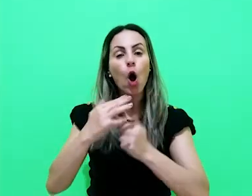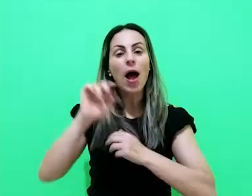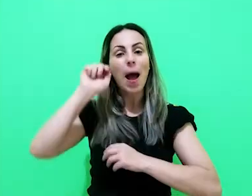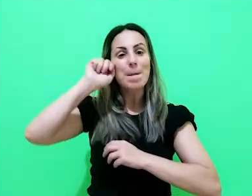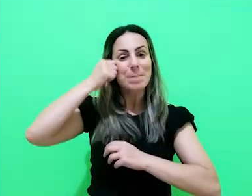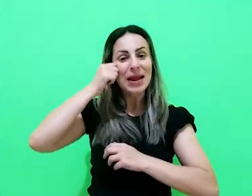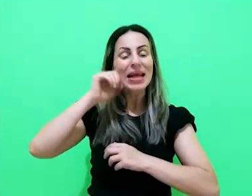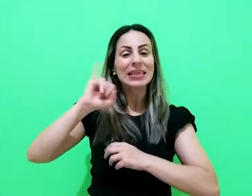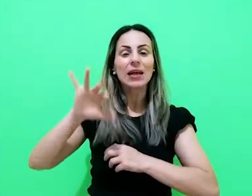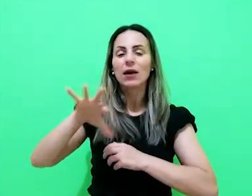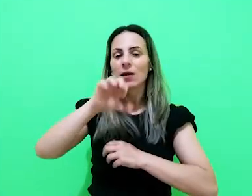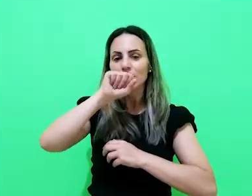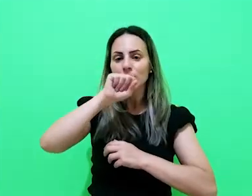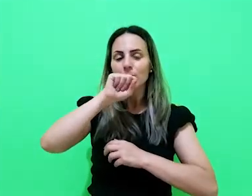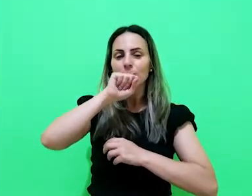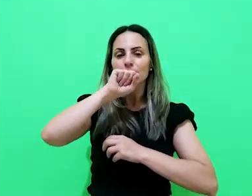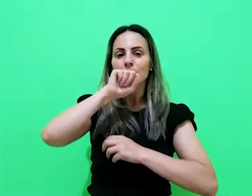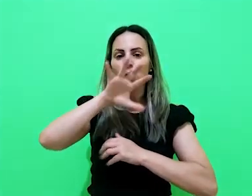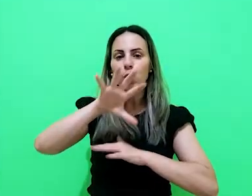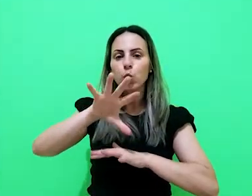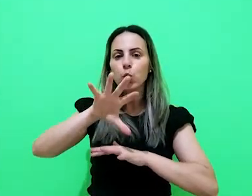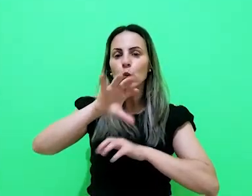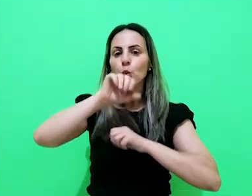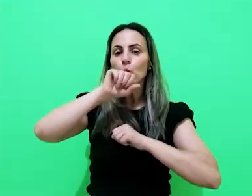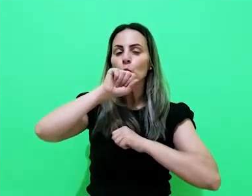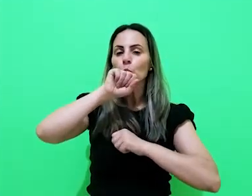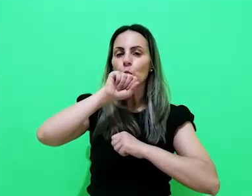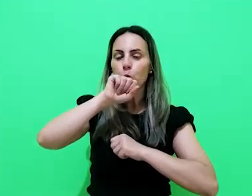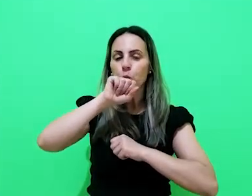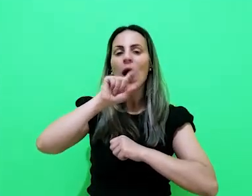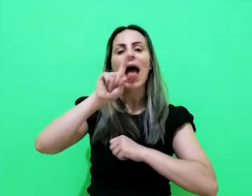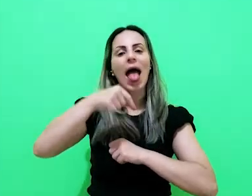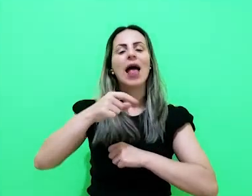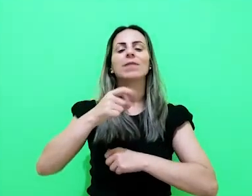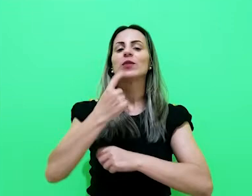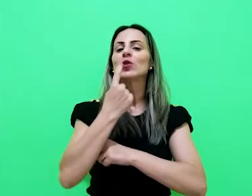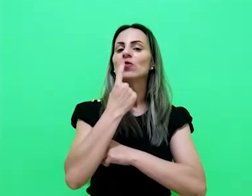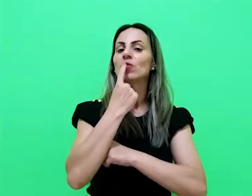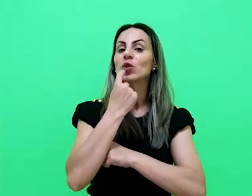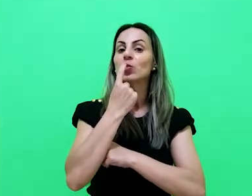Se eu posiciono via aérea aberta e ela respira, ela é uma tarja vermelha.